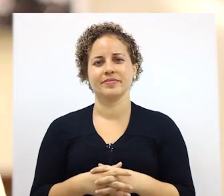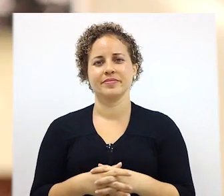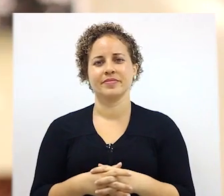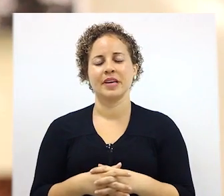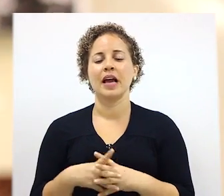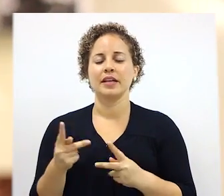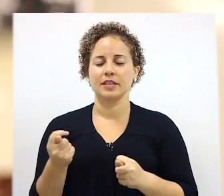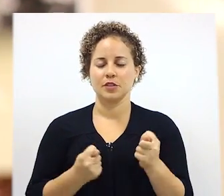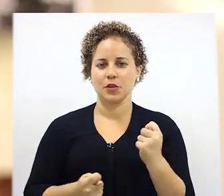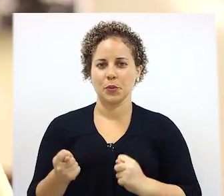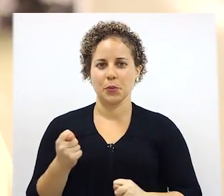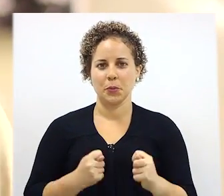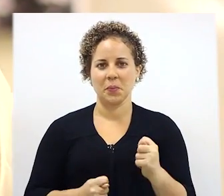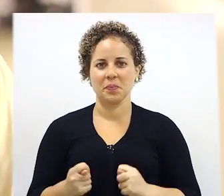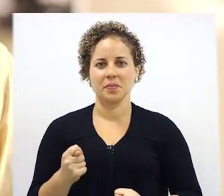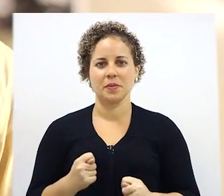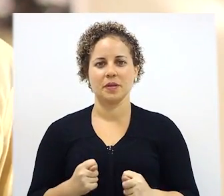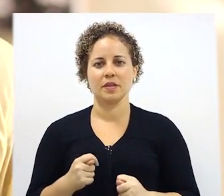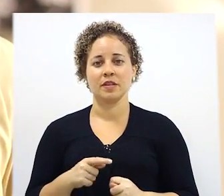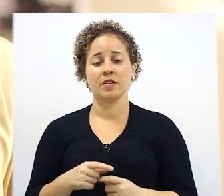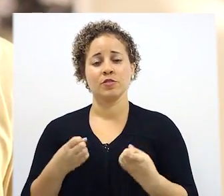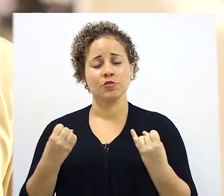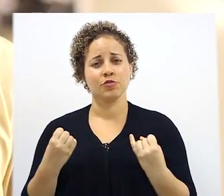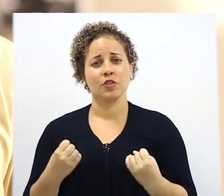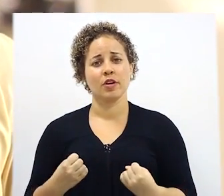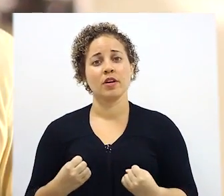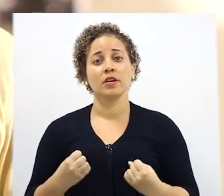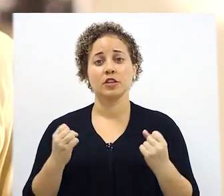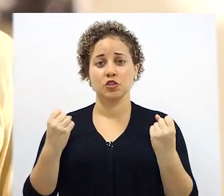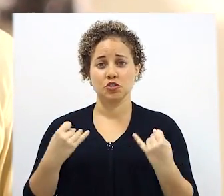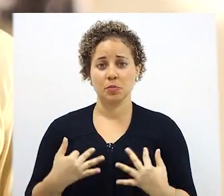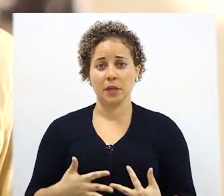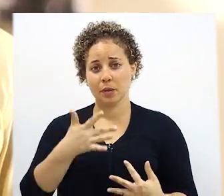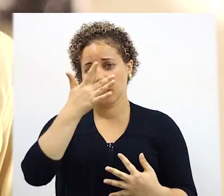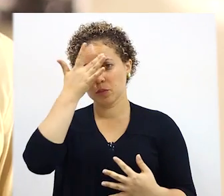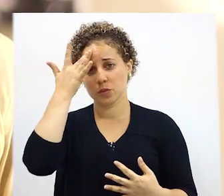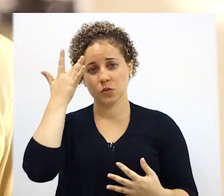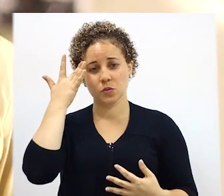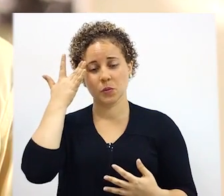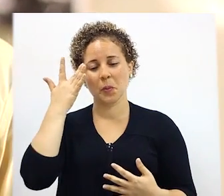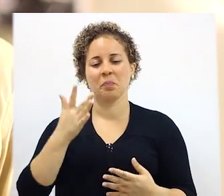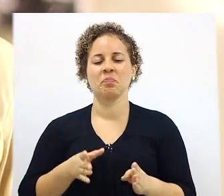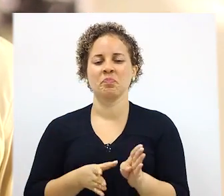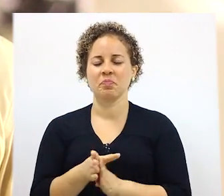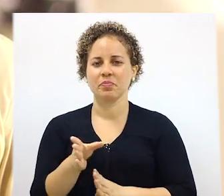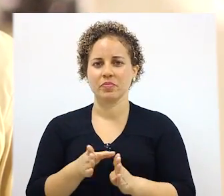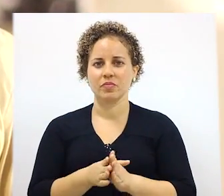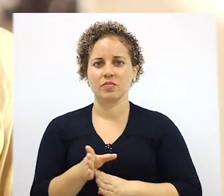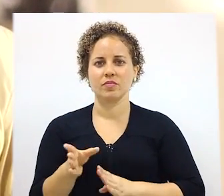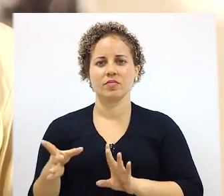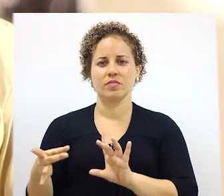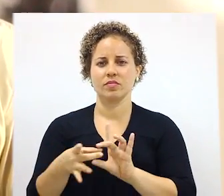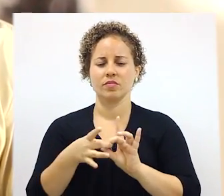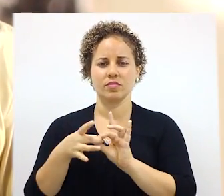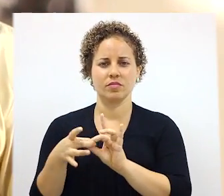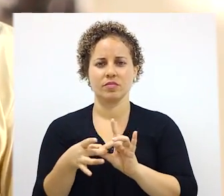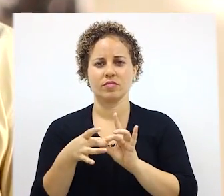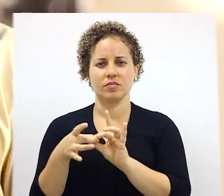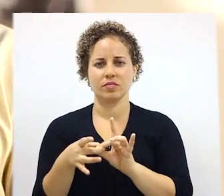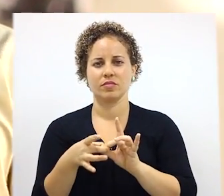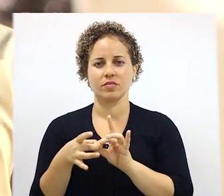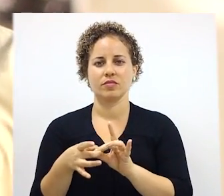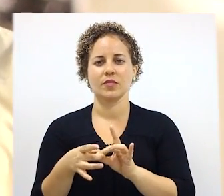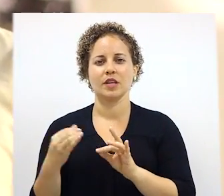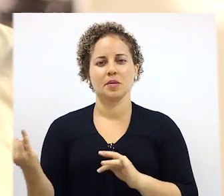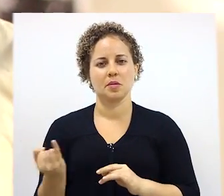Isso, a gente já passa isso para o trabalhador desde o momento do procedimento de integração, né? A